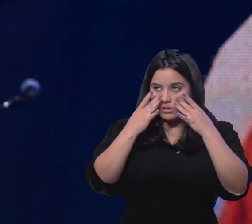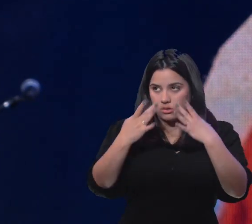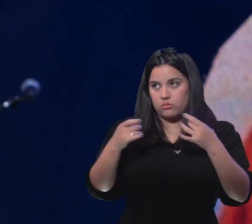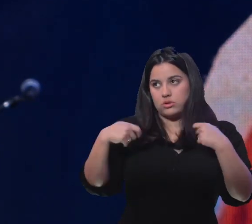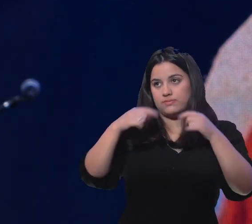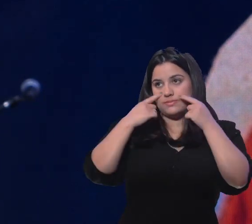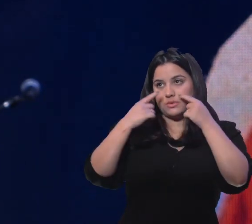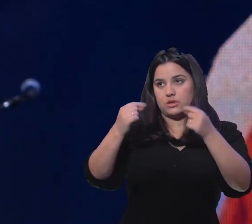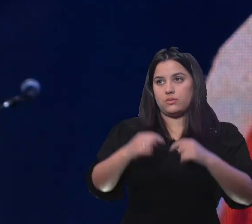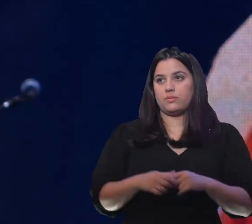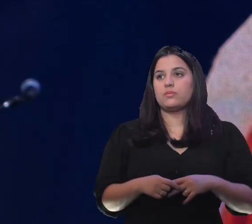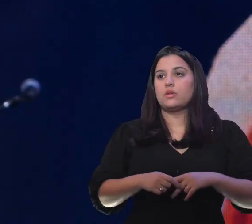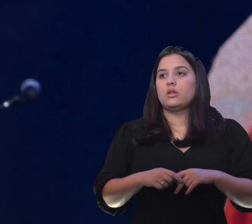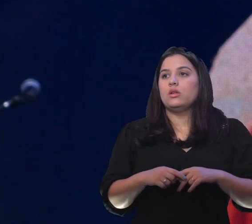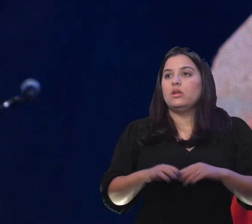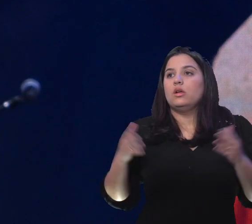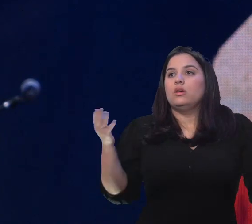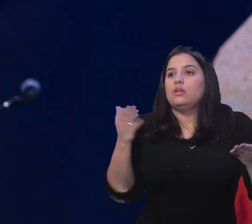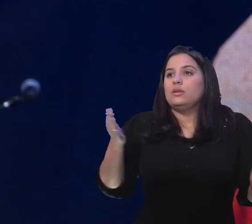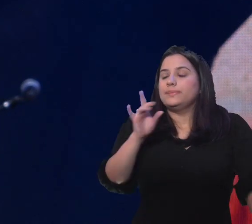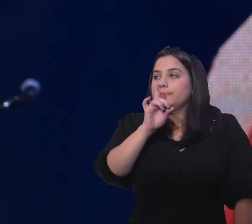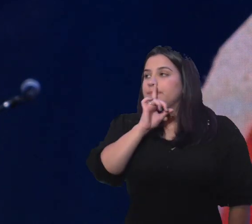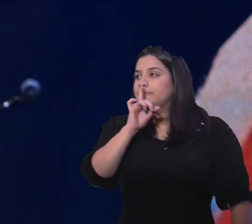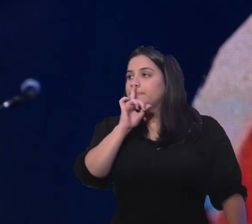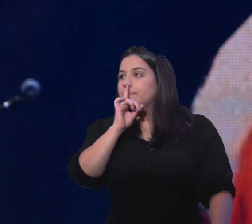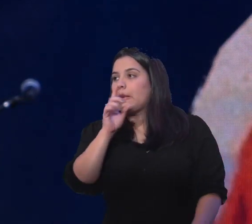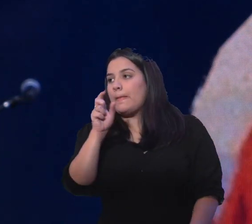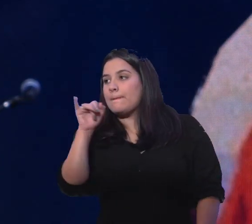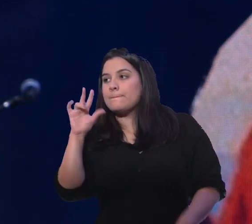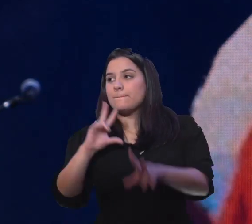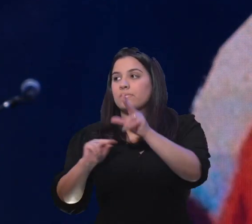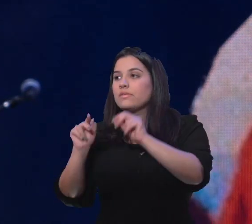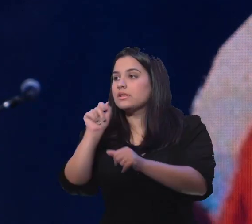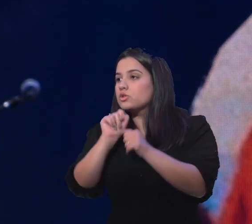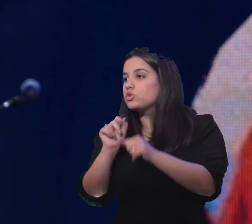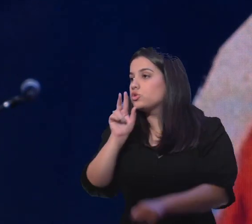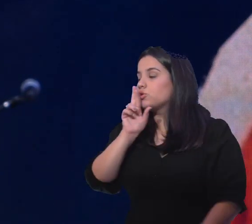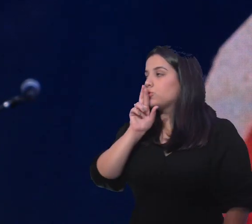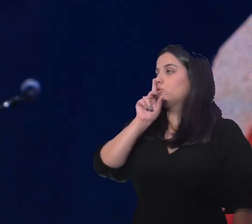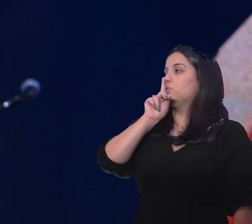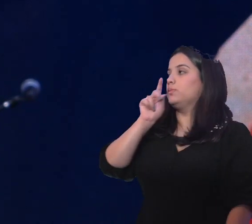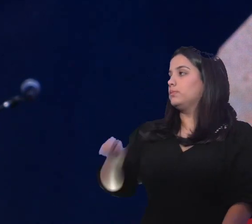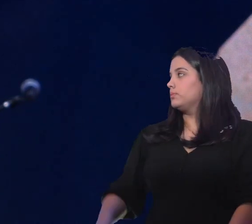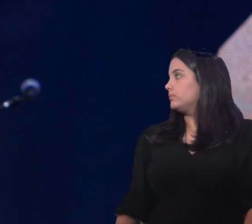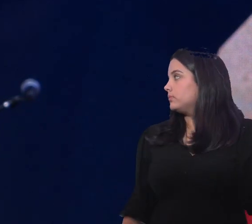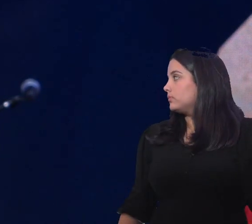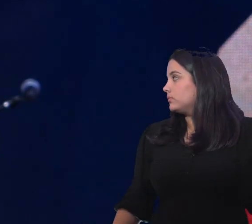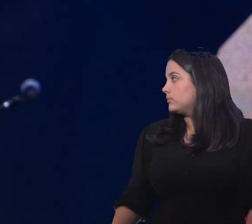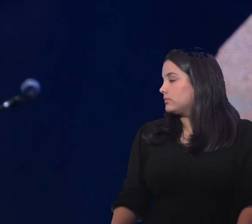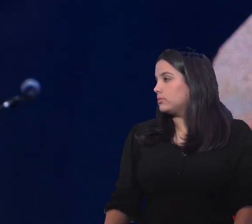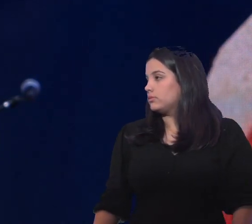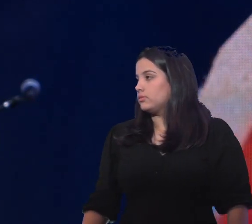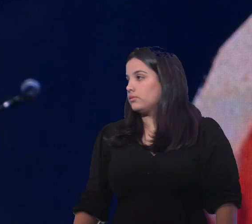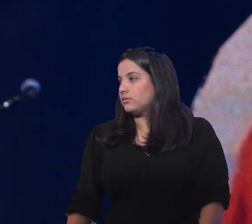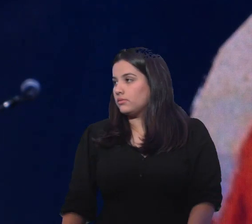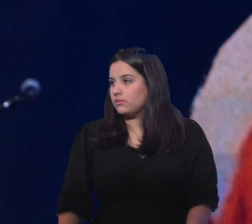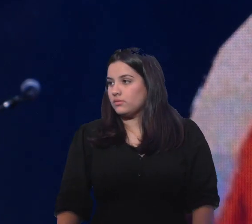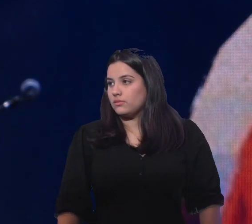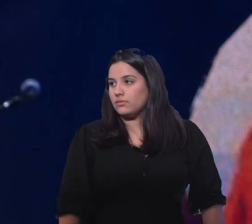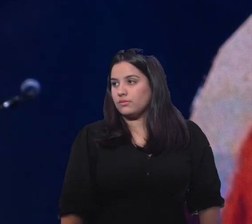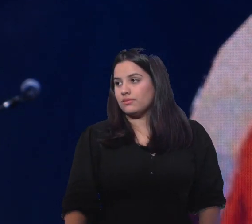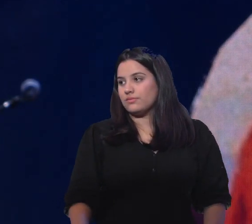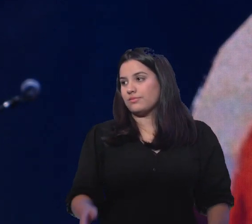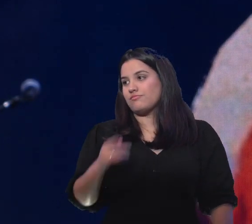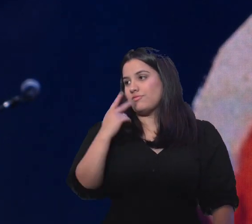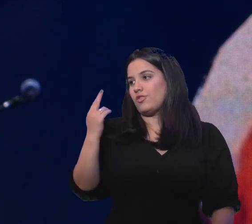palavra. Faz silêncio, se alguém está conversando do seu lado, faz shhh. Como diria o Zé. Roubei isso dele,